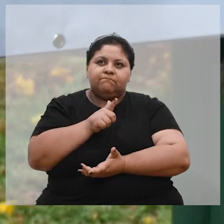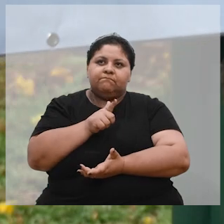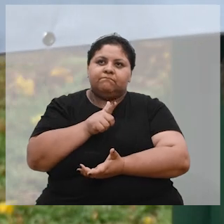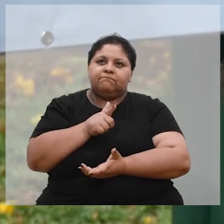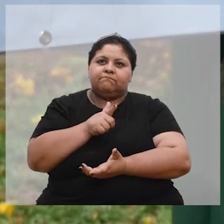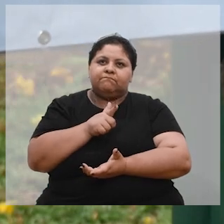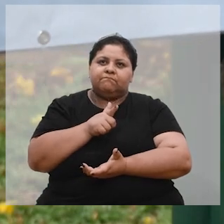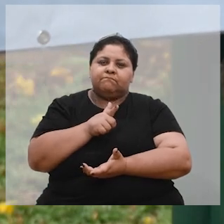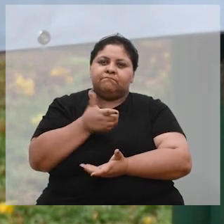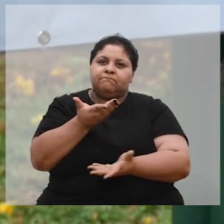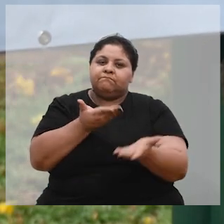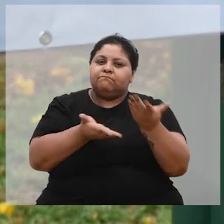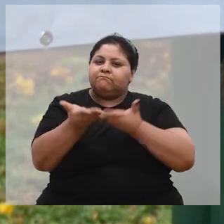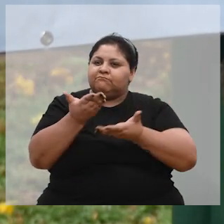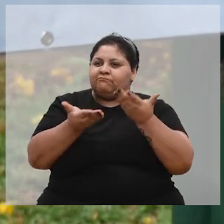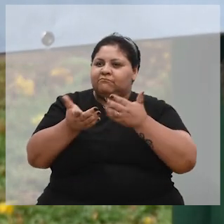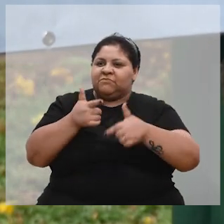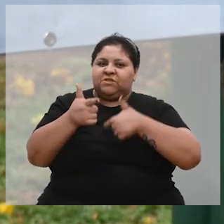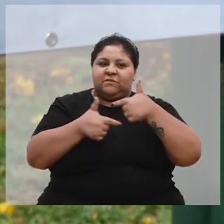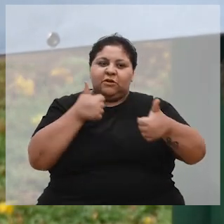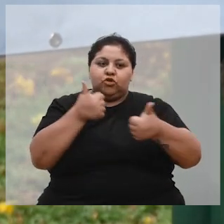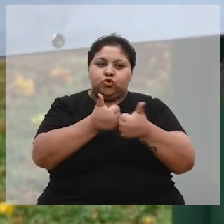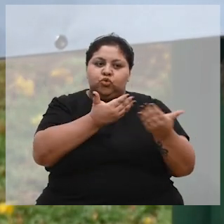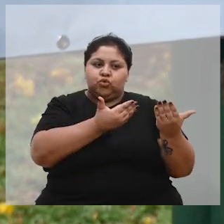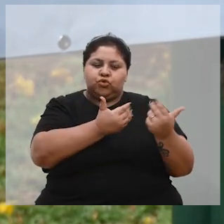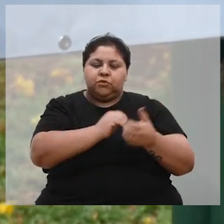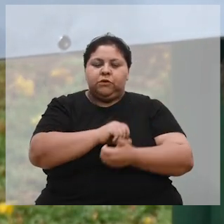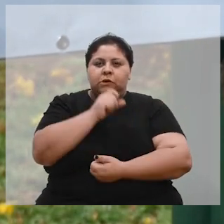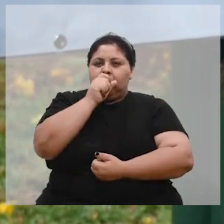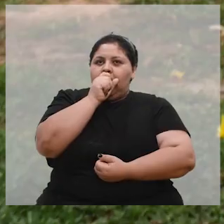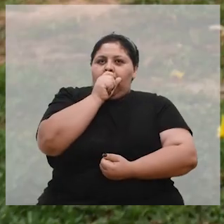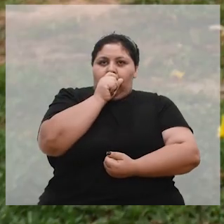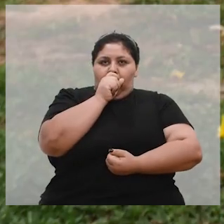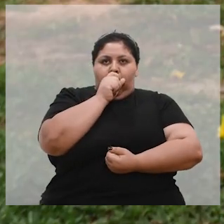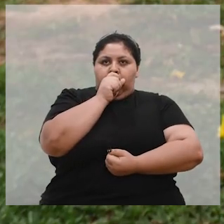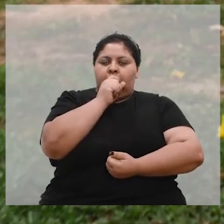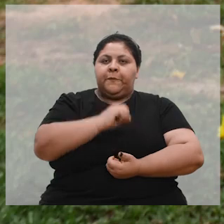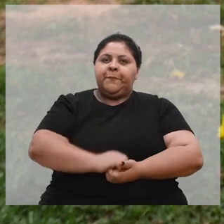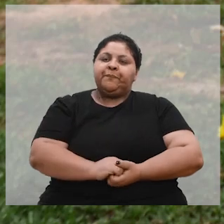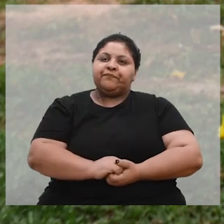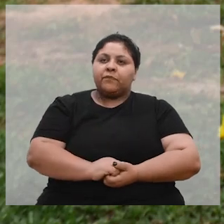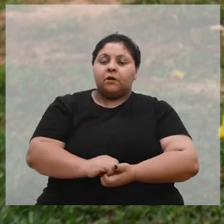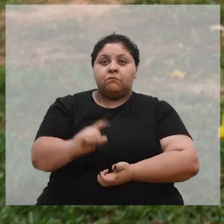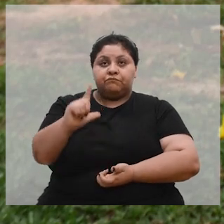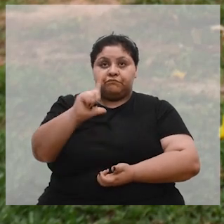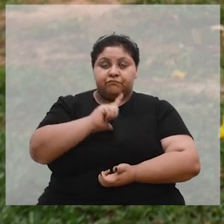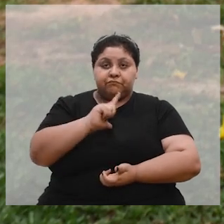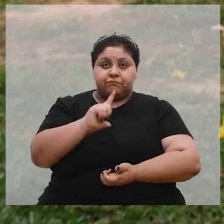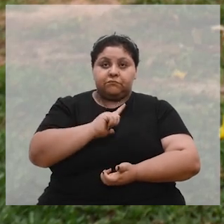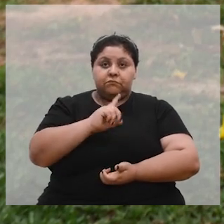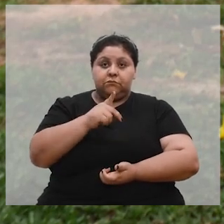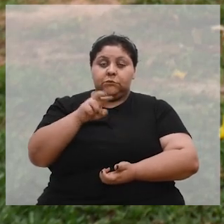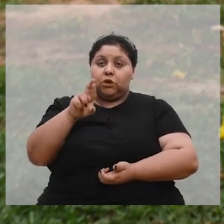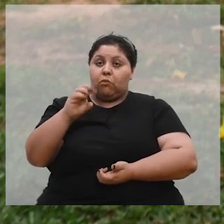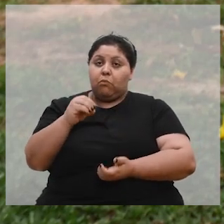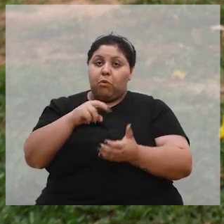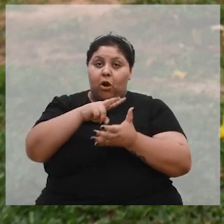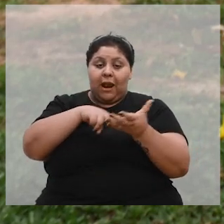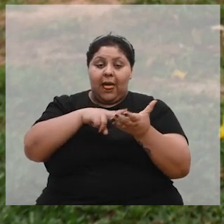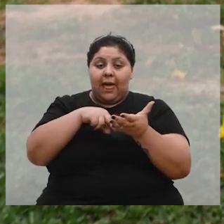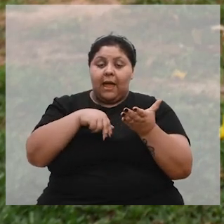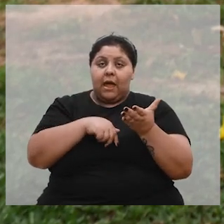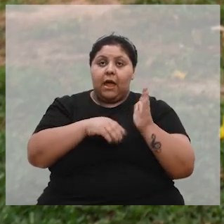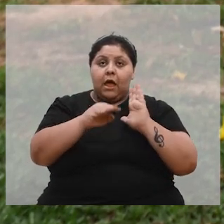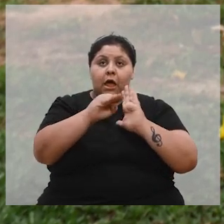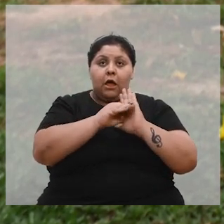conta desse trabalho junto aos jovens? Nós temos assim, Fábio, nós temos o ProLer, que é